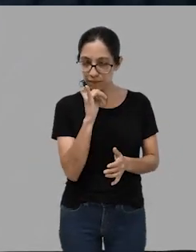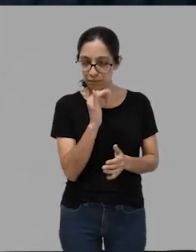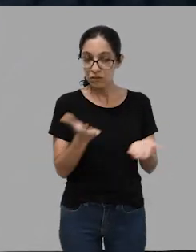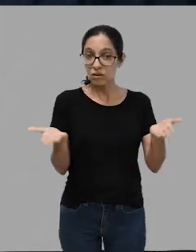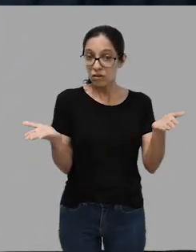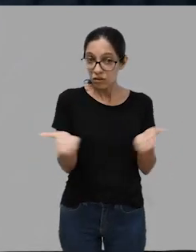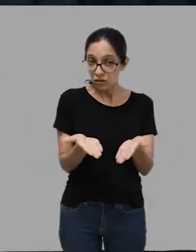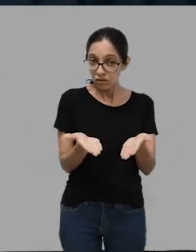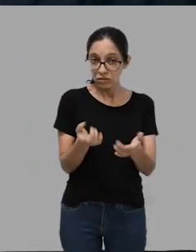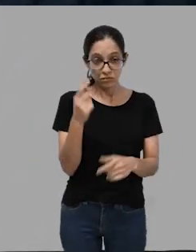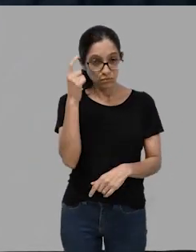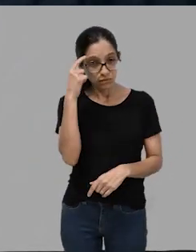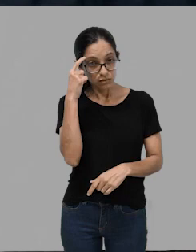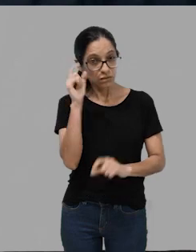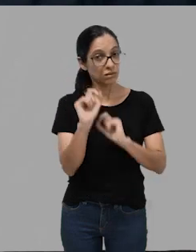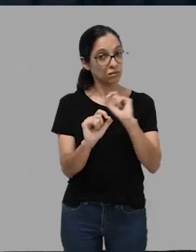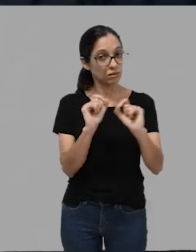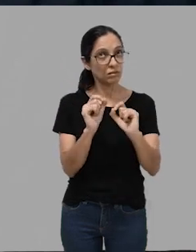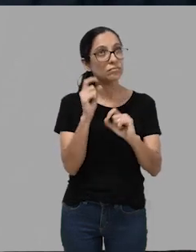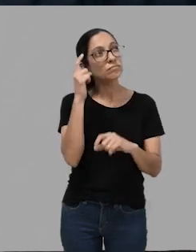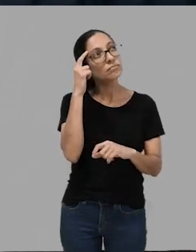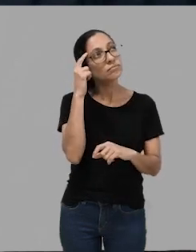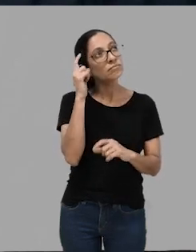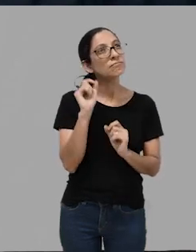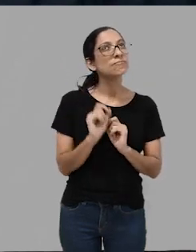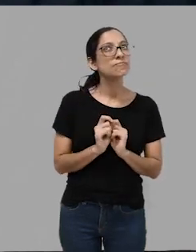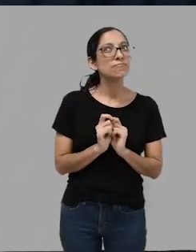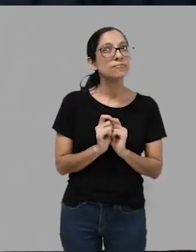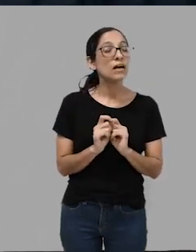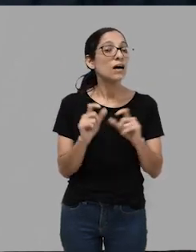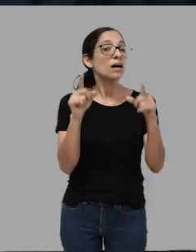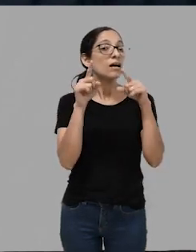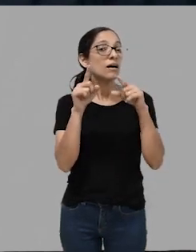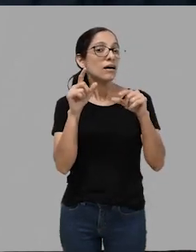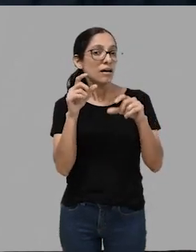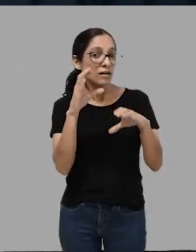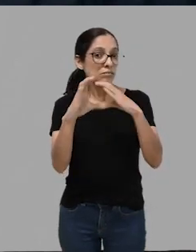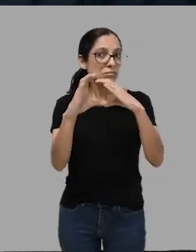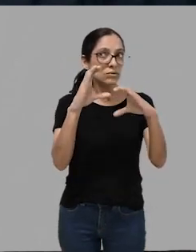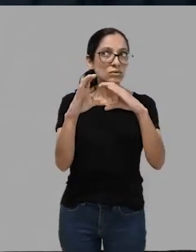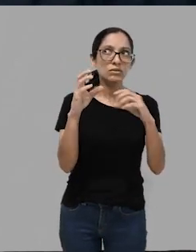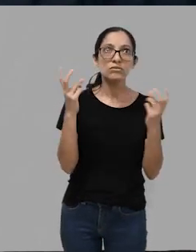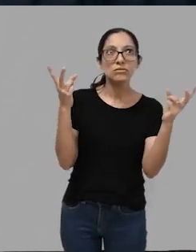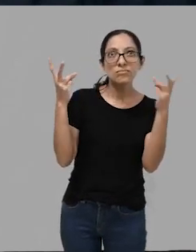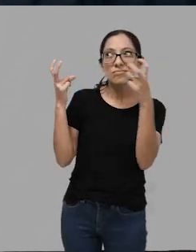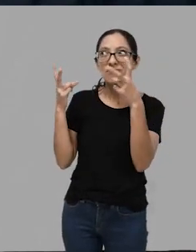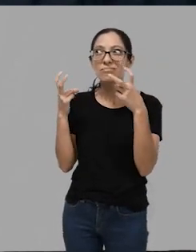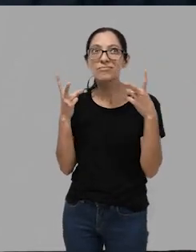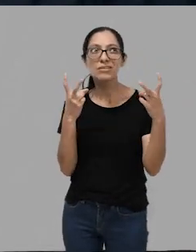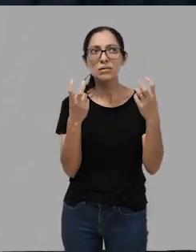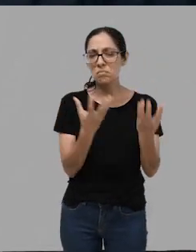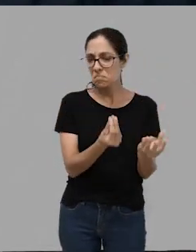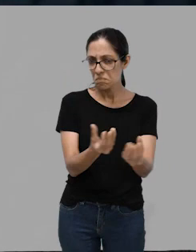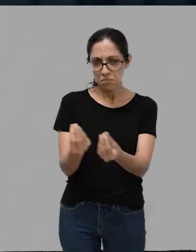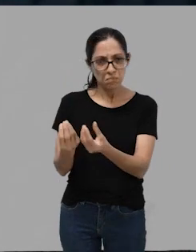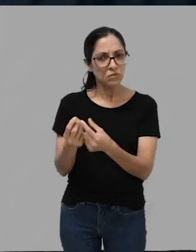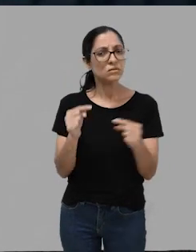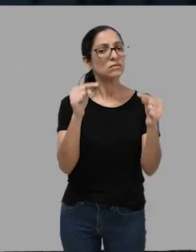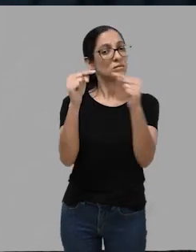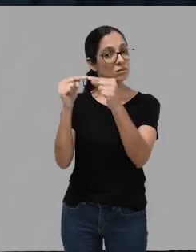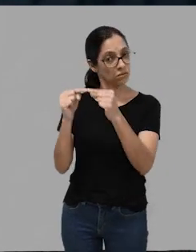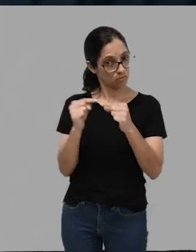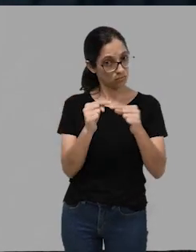se colocar para pensar um pouquinho as músicas que nós ouvimos Muitas delas tem a ver